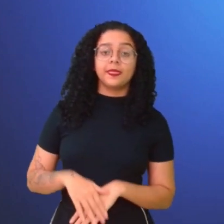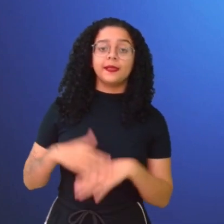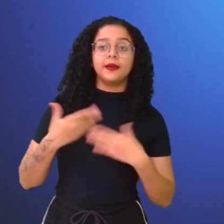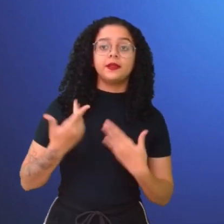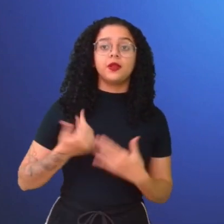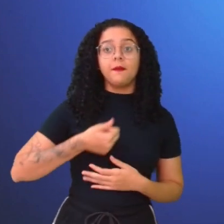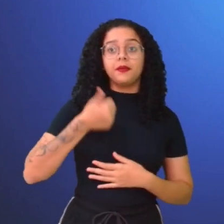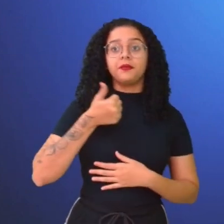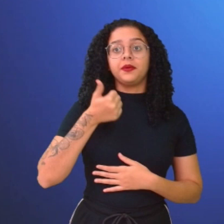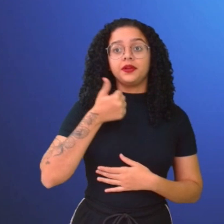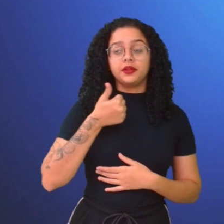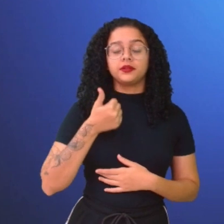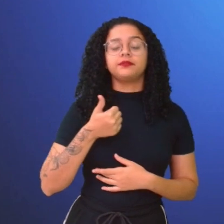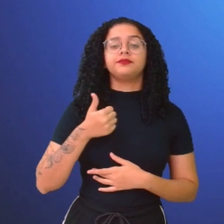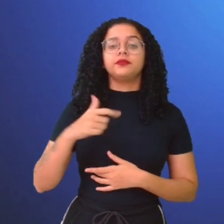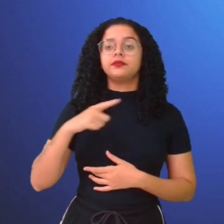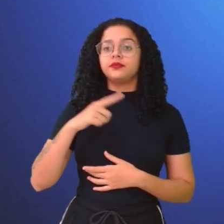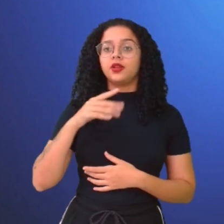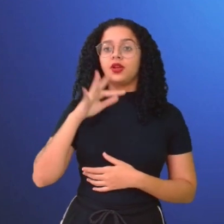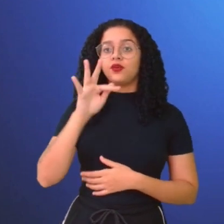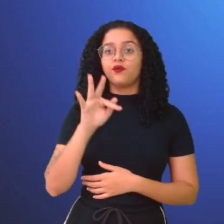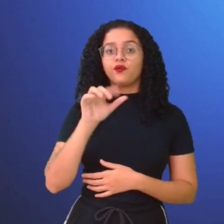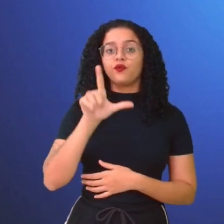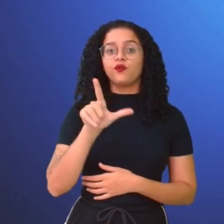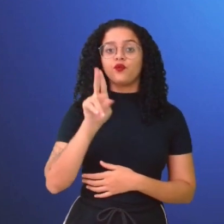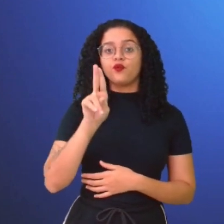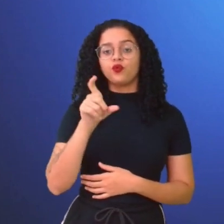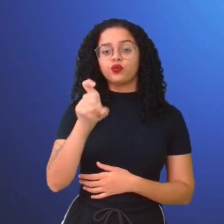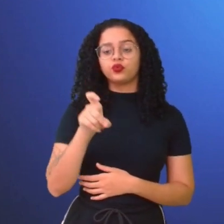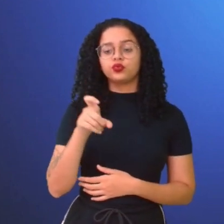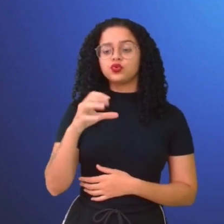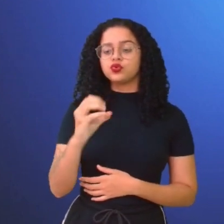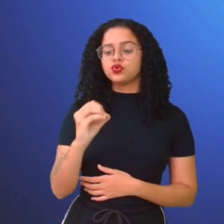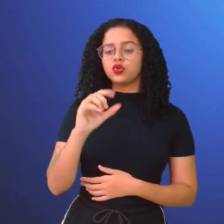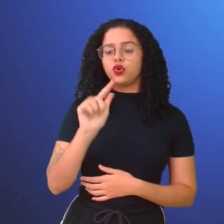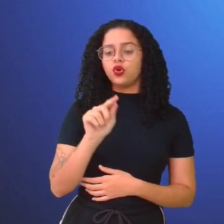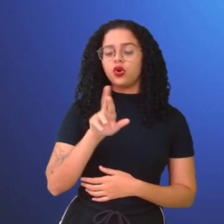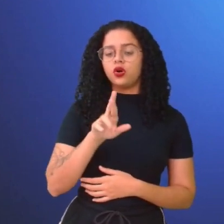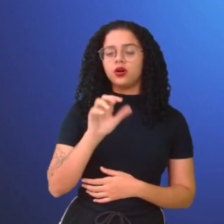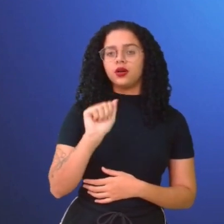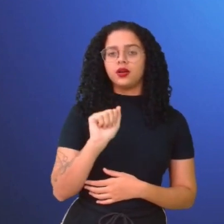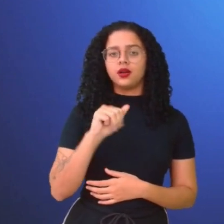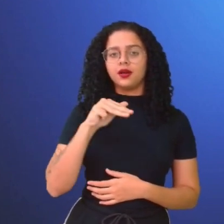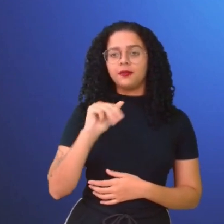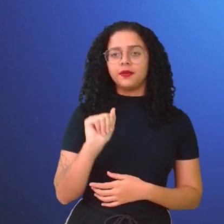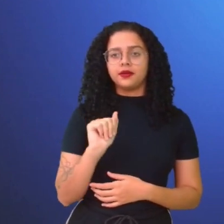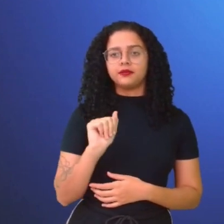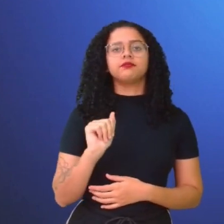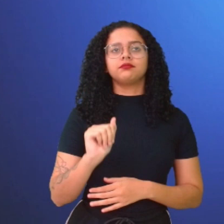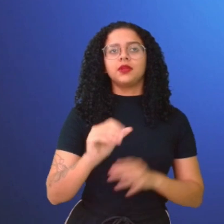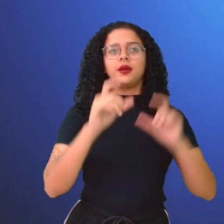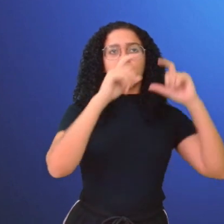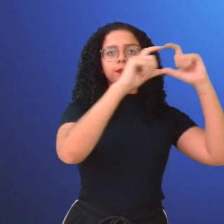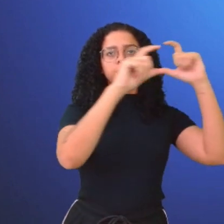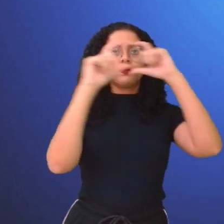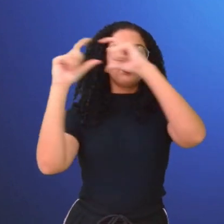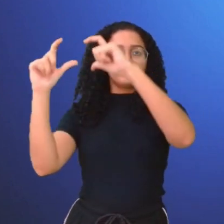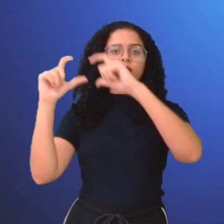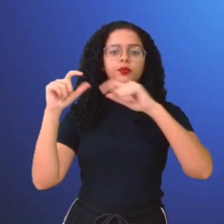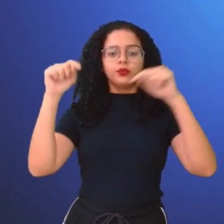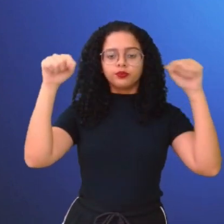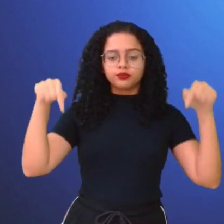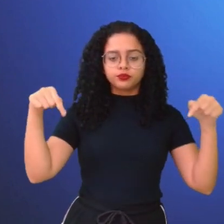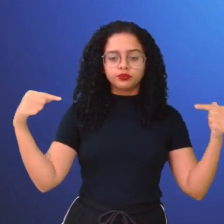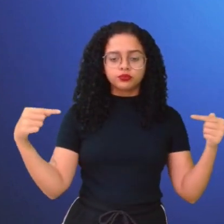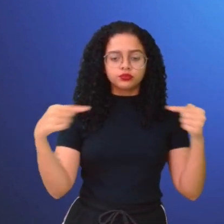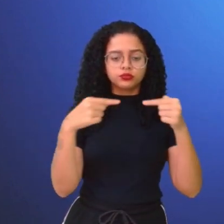ali, olha que estava lá no nosso fluxograma, né, Carla? Uhum. Ou seja, o input é a entrada. Qual é o número que você quer? Aquele